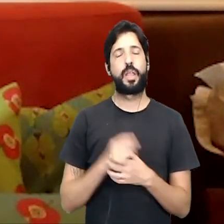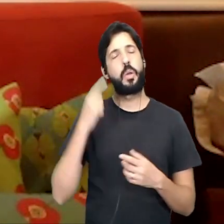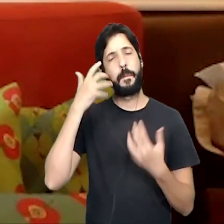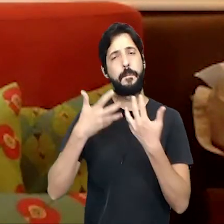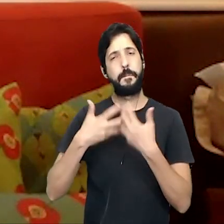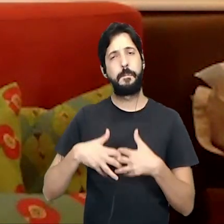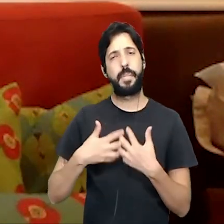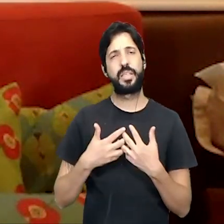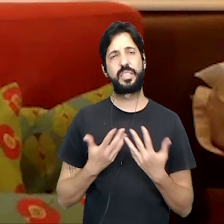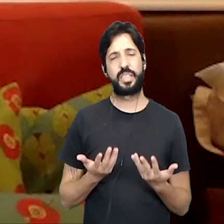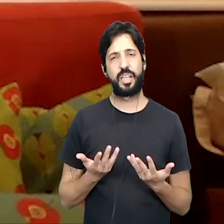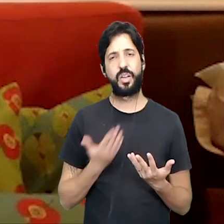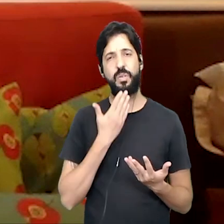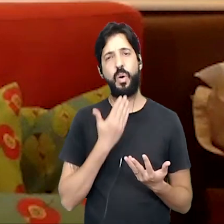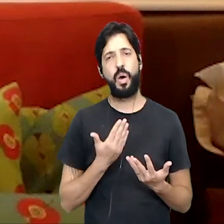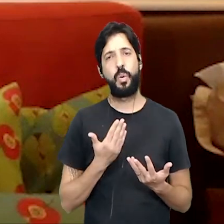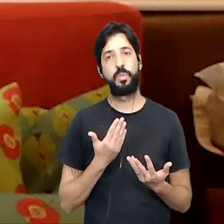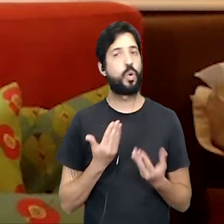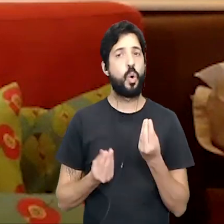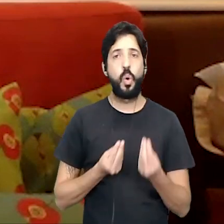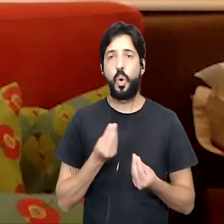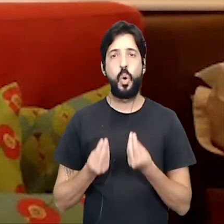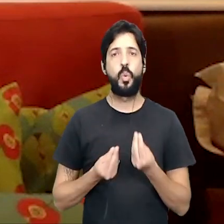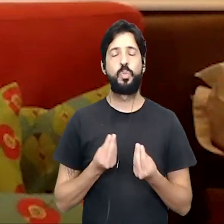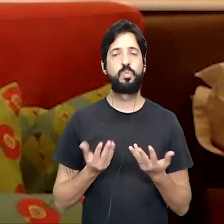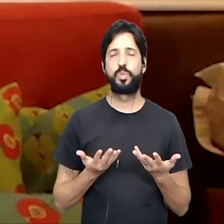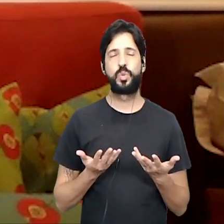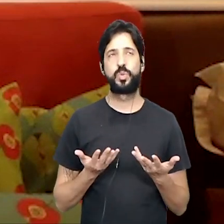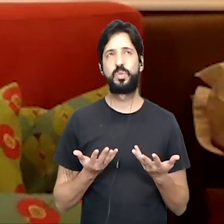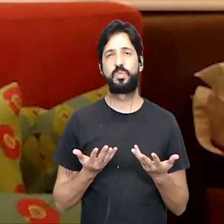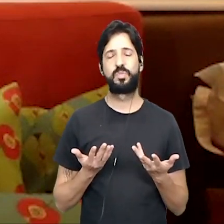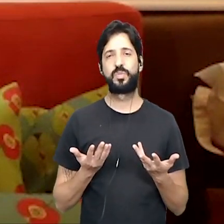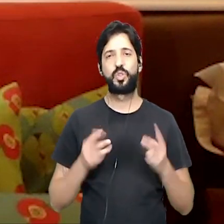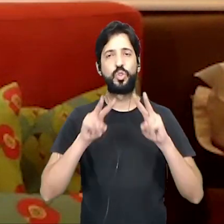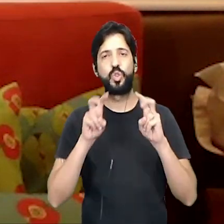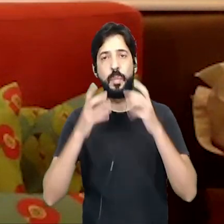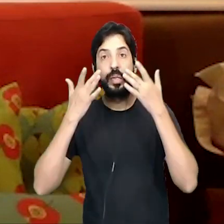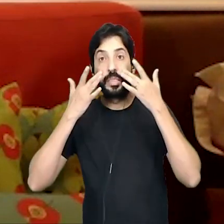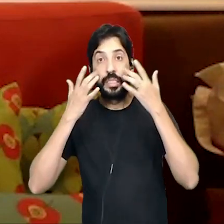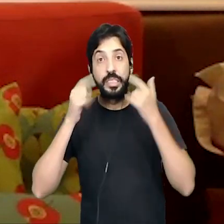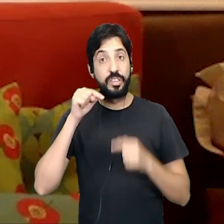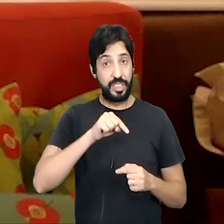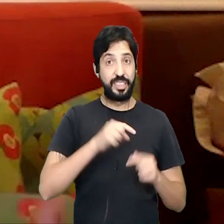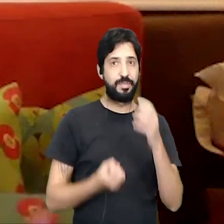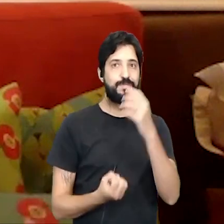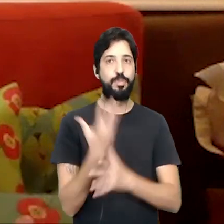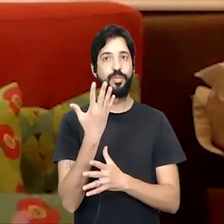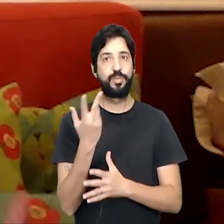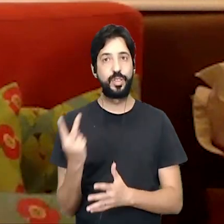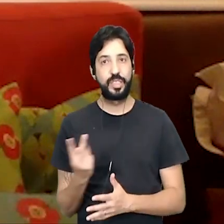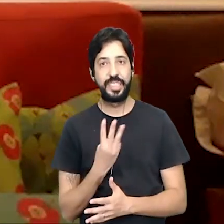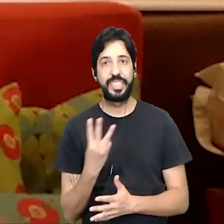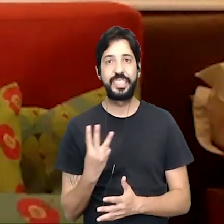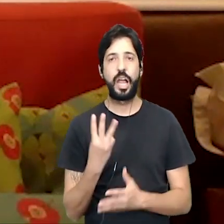E aí eu fico pensando assim, então quais são, como é que vocês lidaram, vamos dizer, com as questões